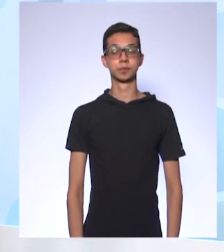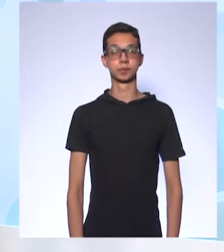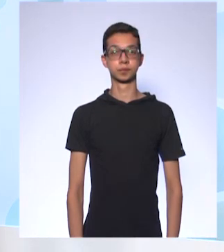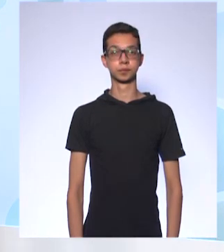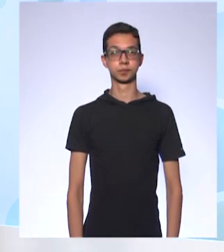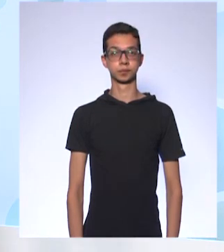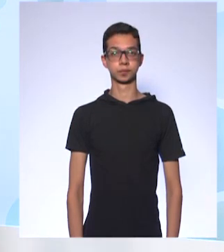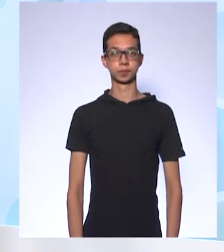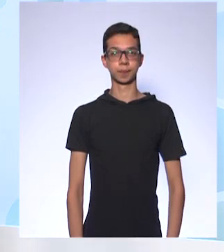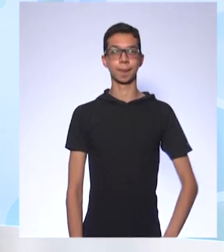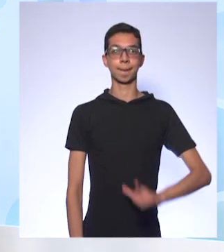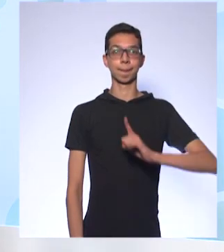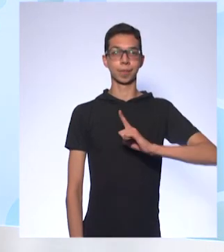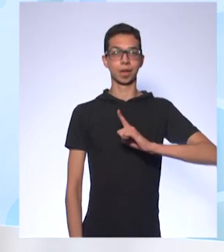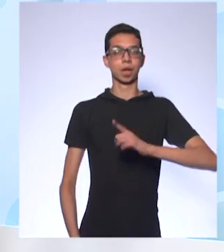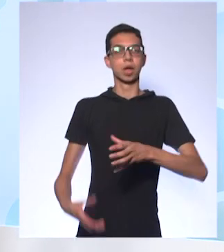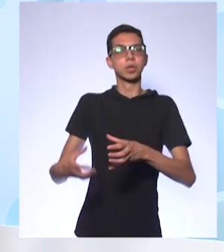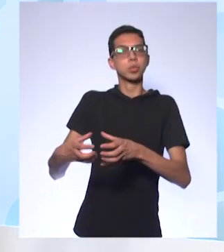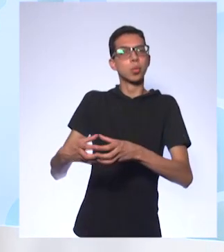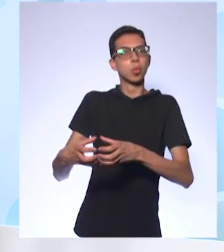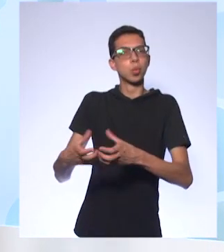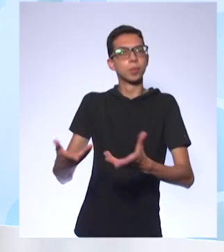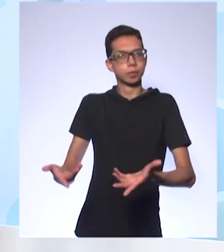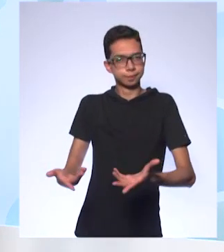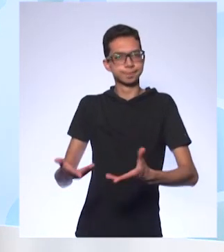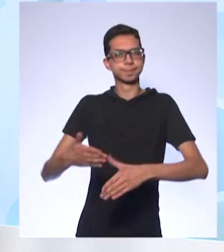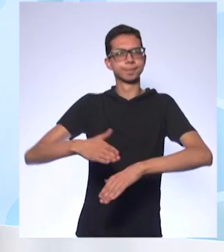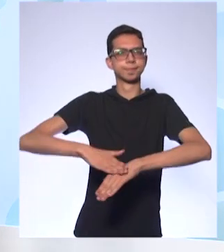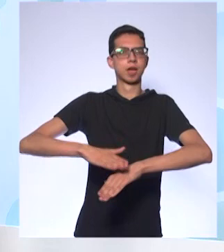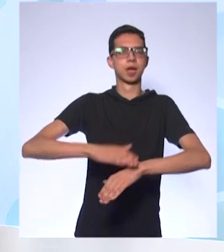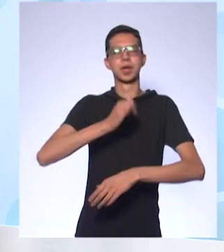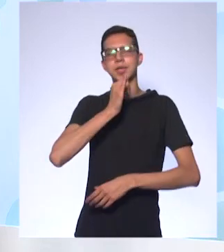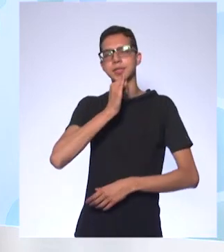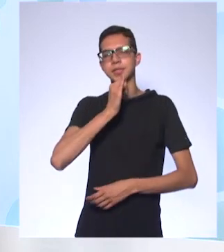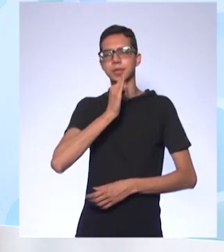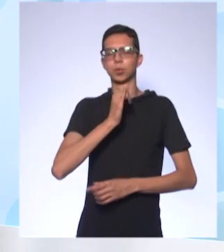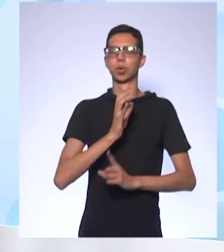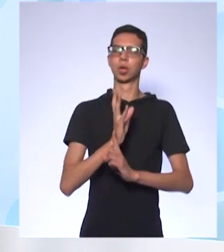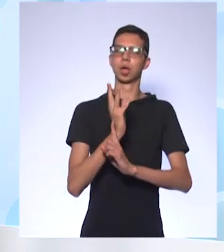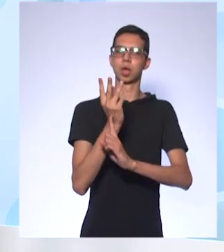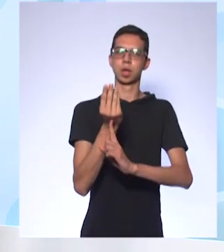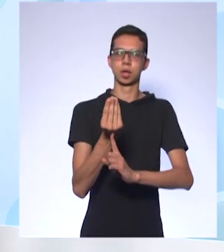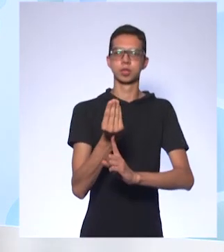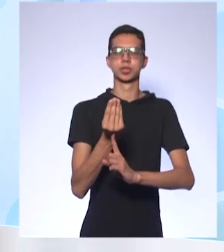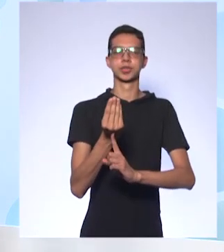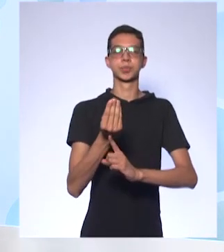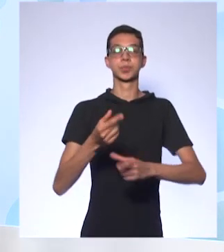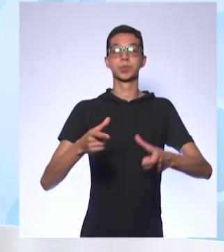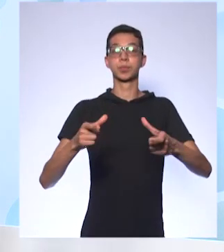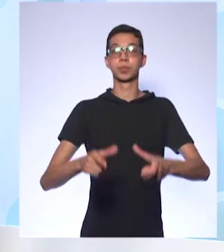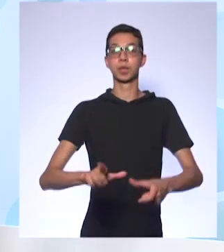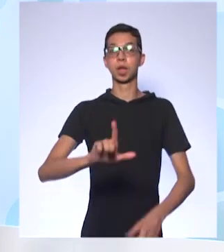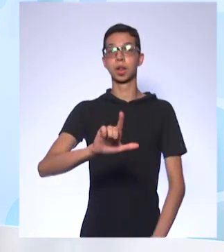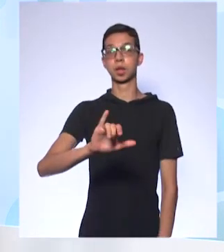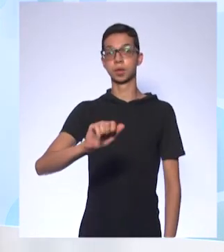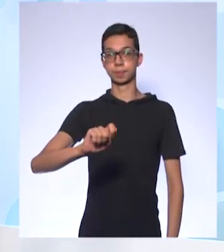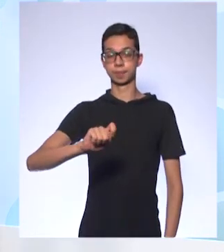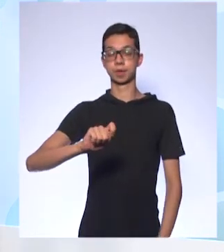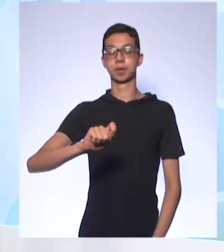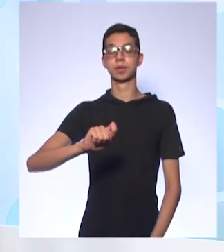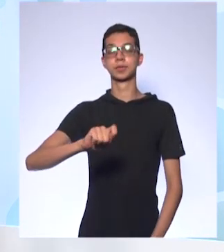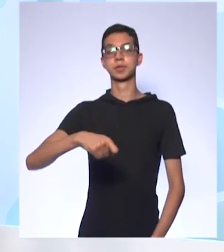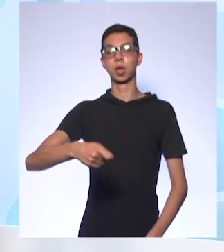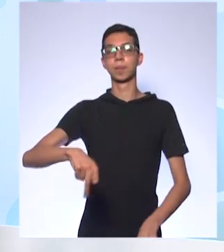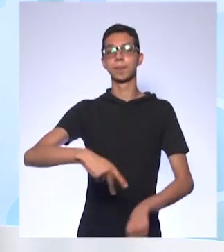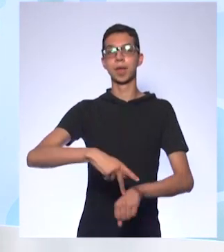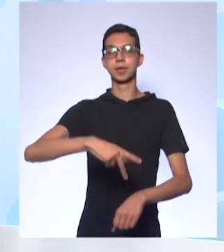realizado por um grupo que faz intervenções artísticas na cidade de Lima, no Peru, há um